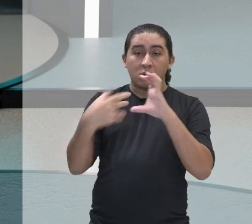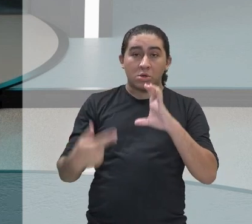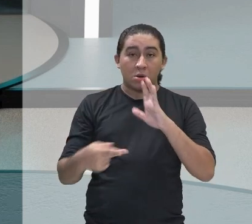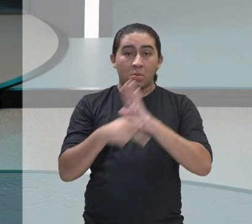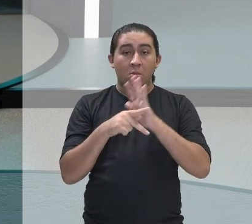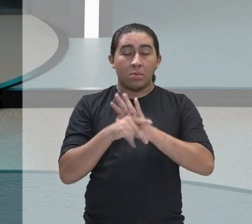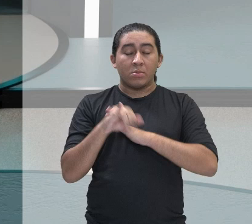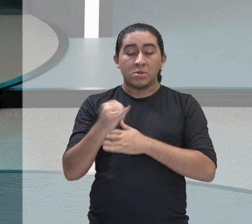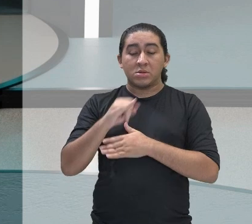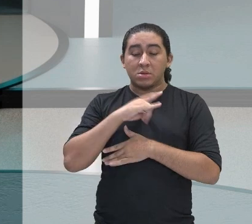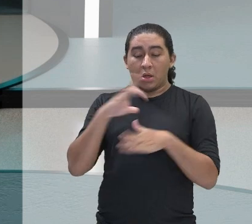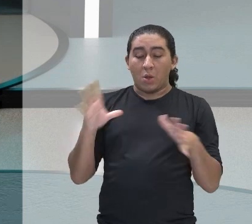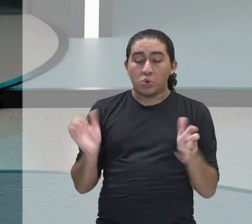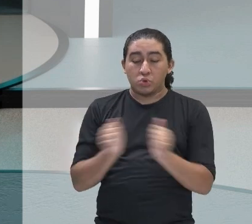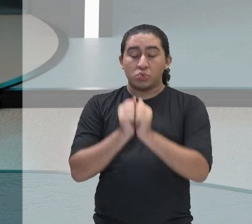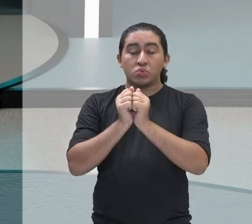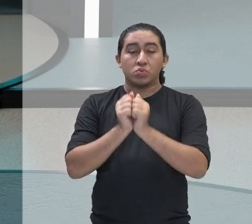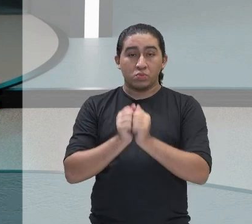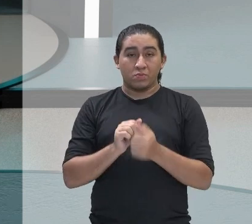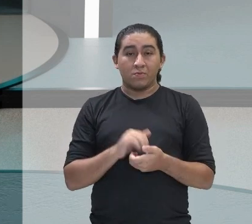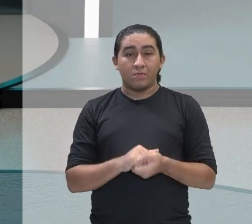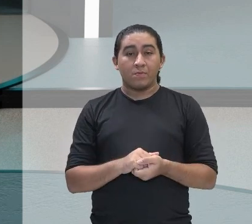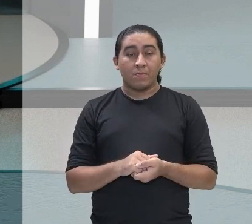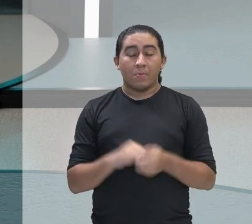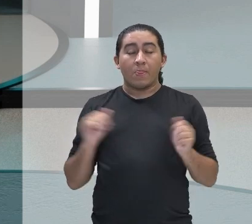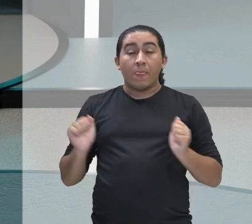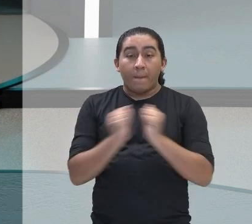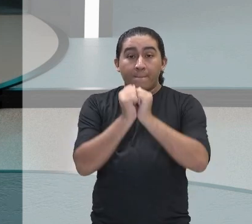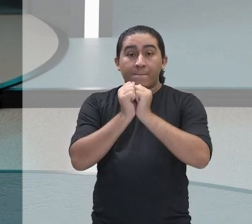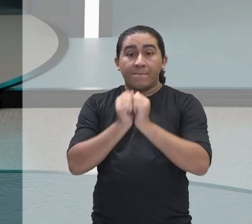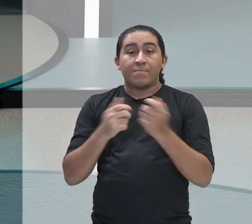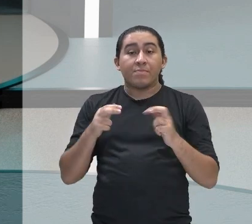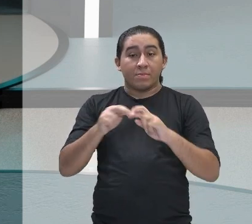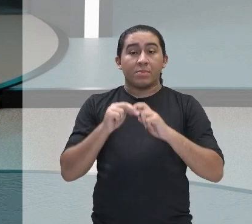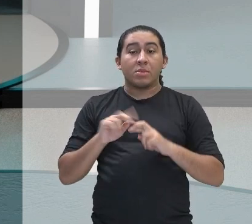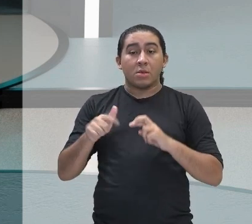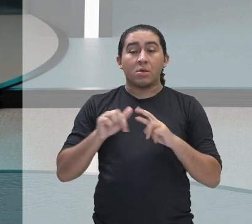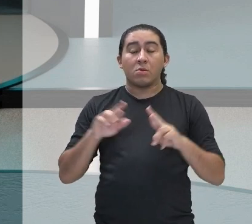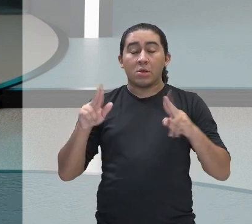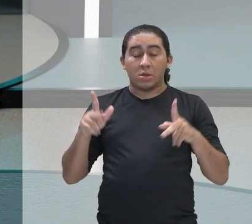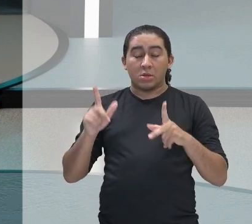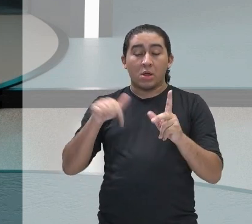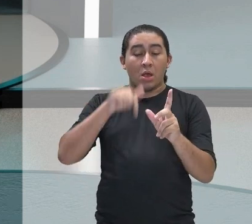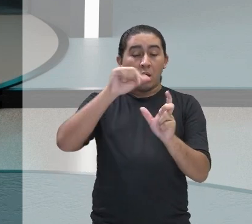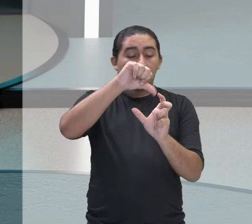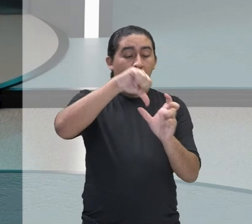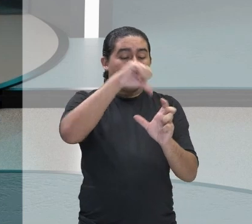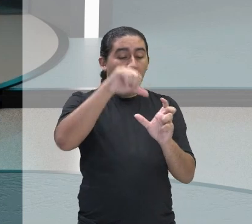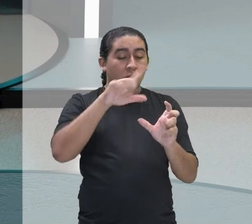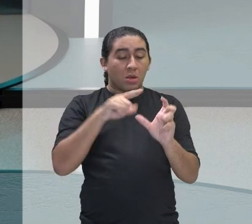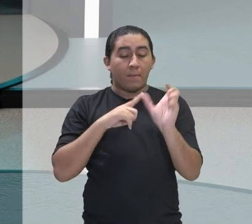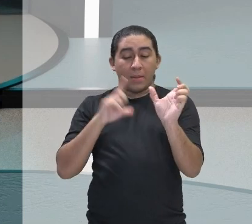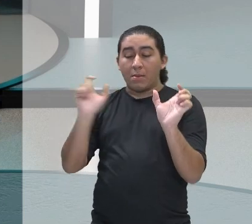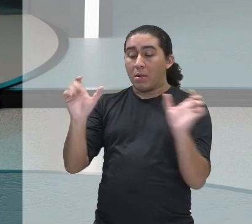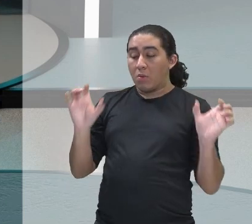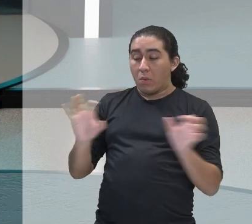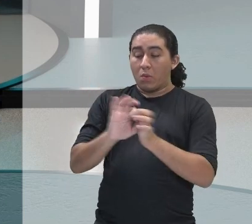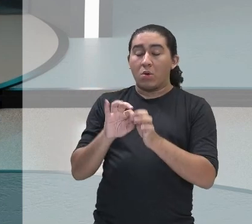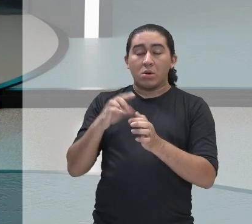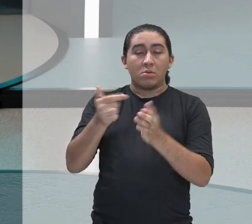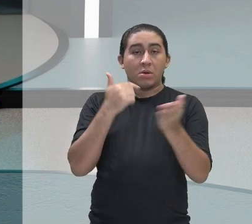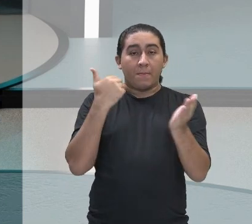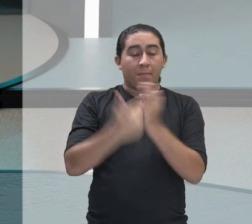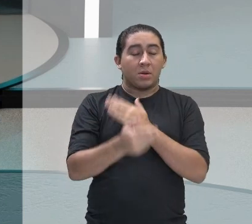é aglutinação. Aglutinação é diferente da composição. A composição se junta e não há essa perda de